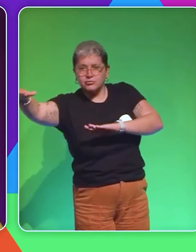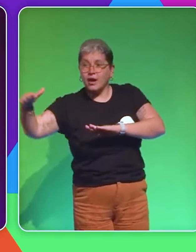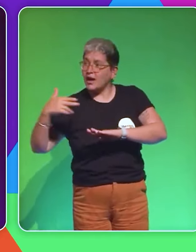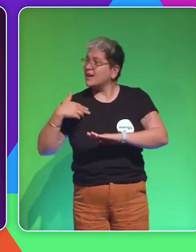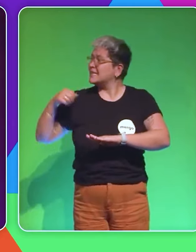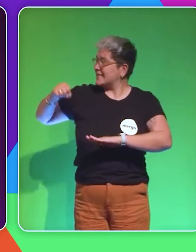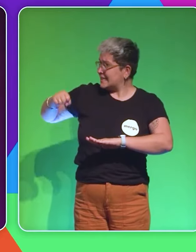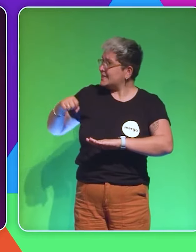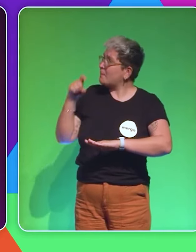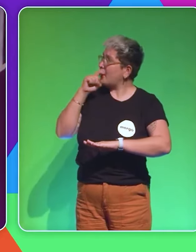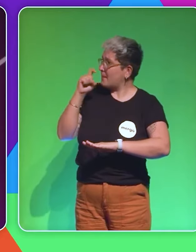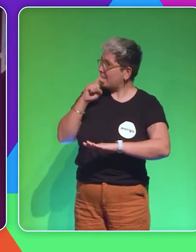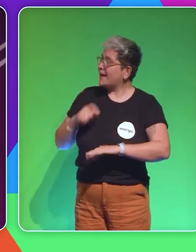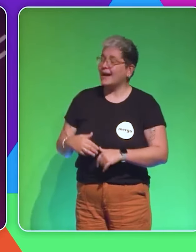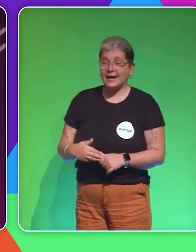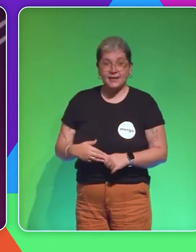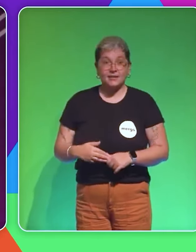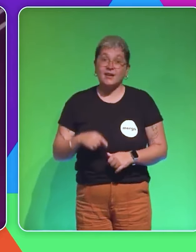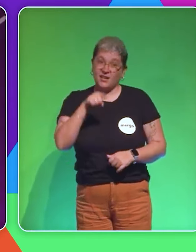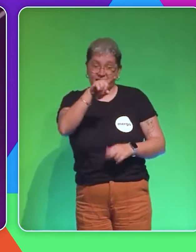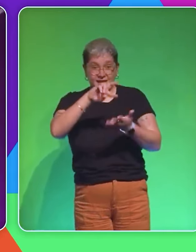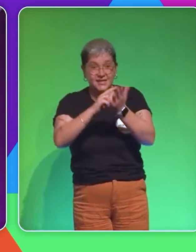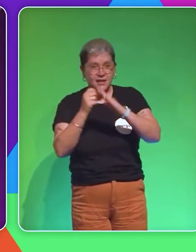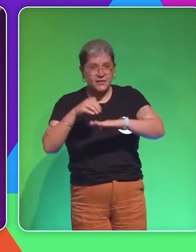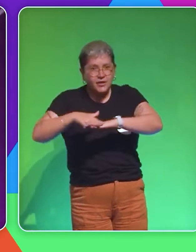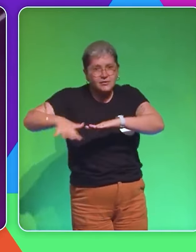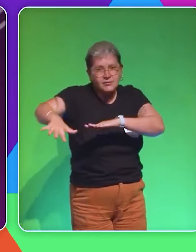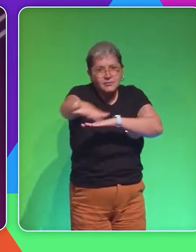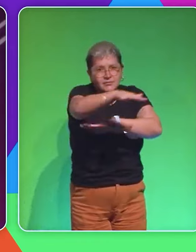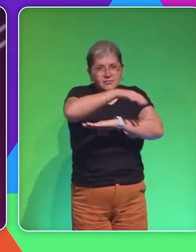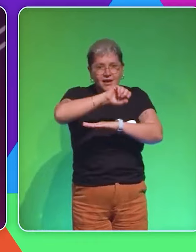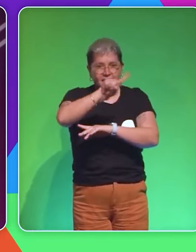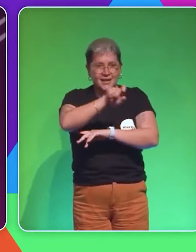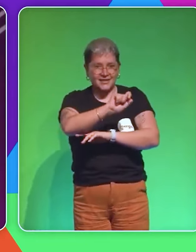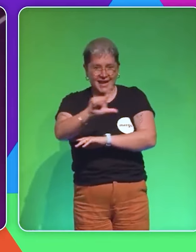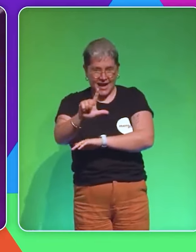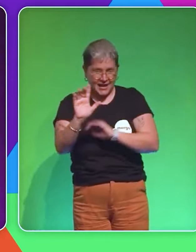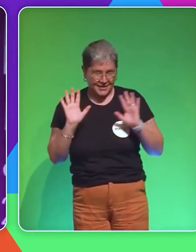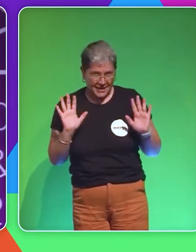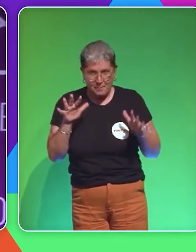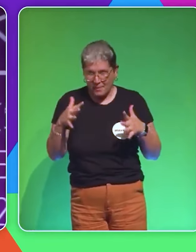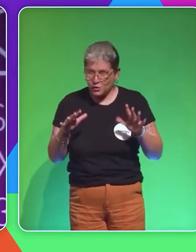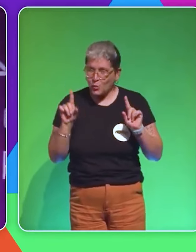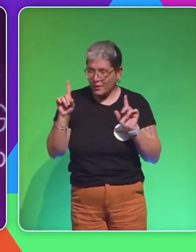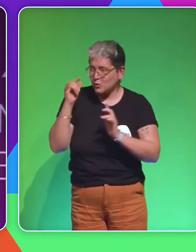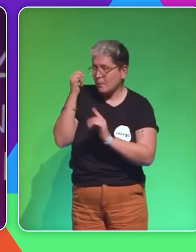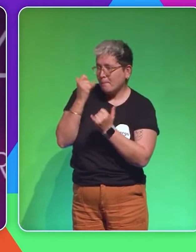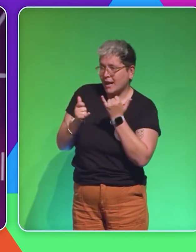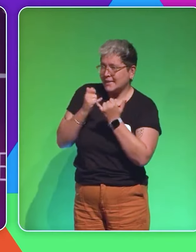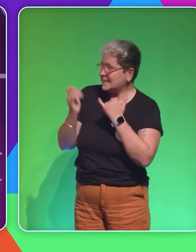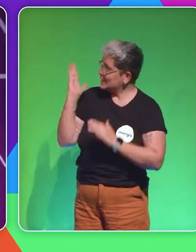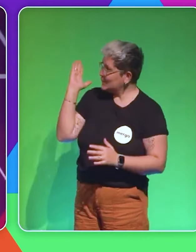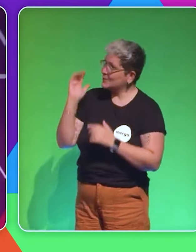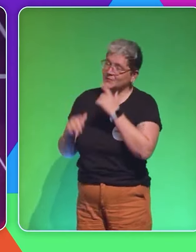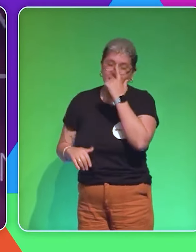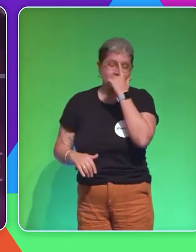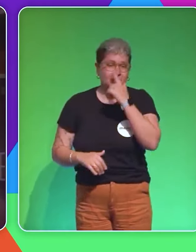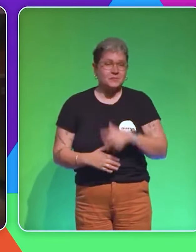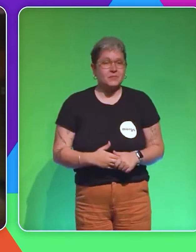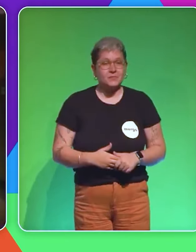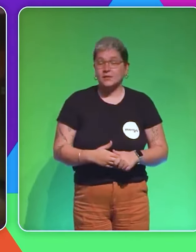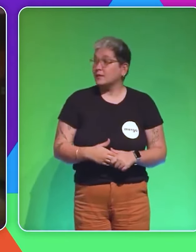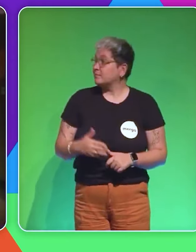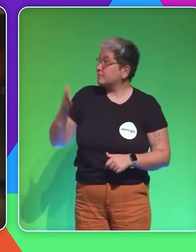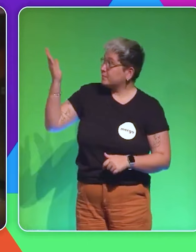papai então ali ze o pessoal olha mais ou menos assim pra gente tá bom eu